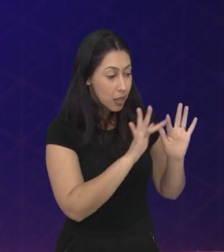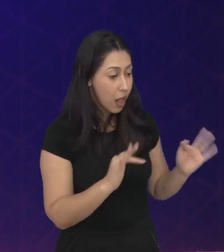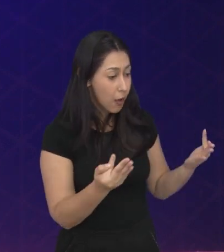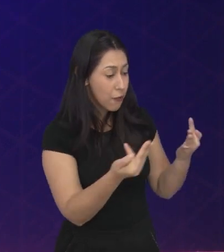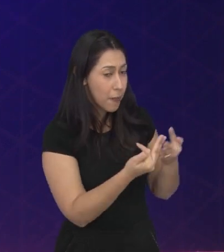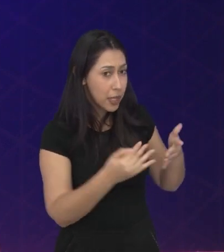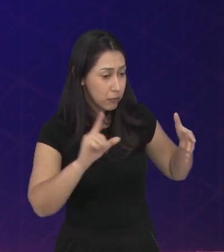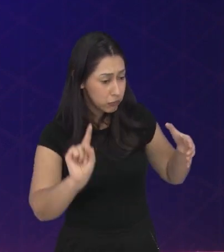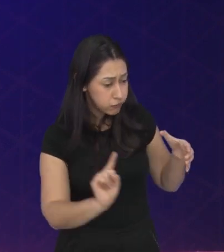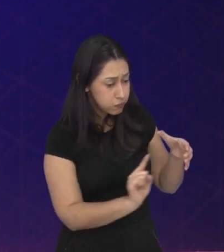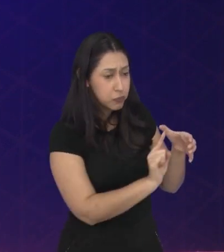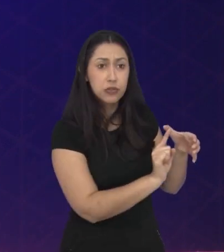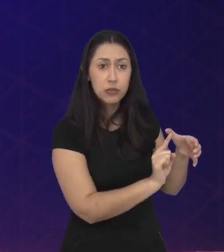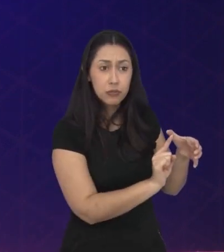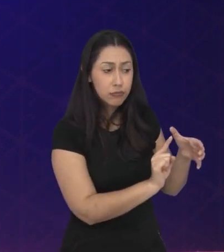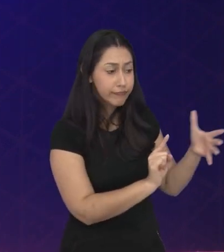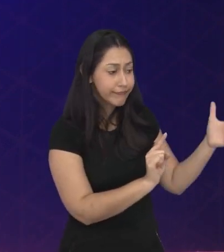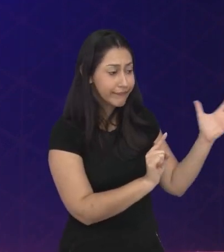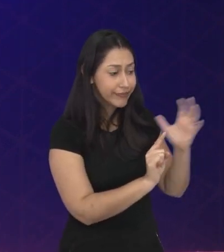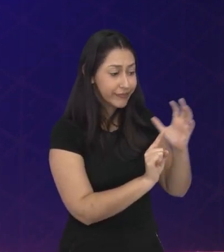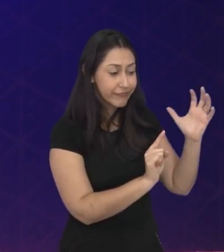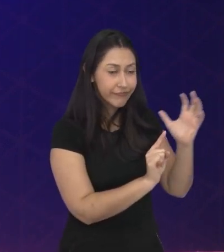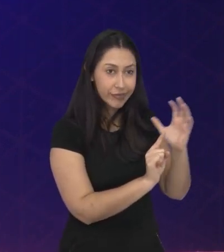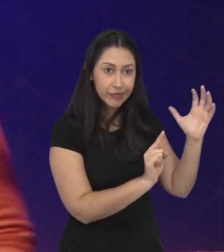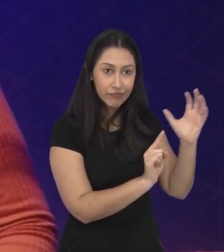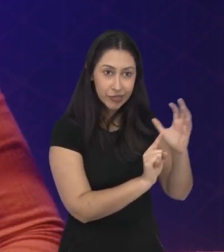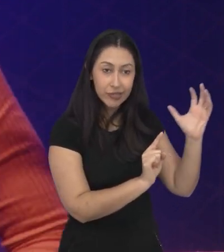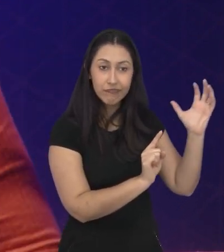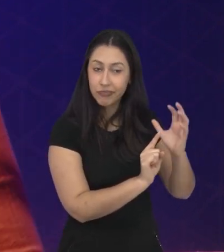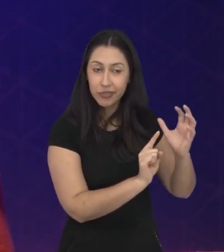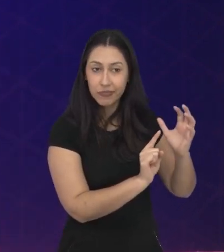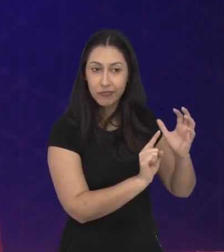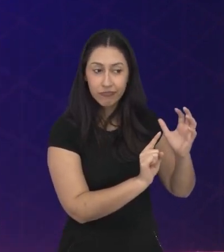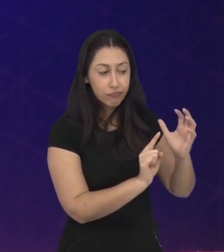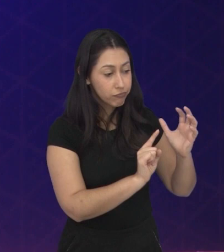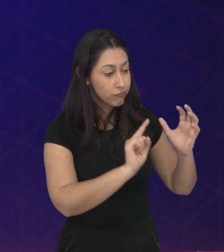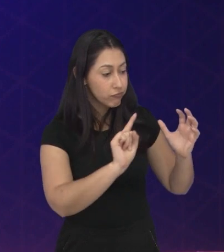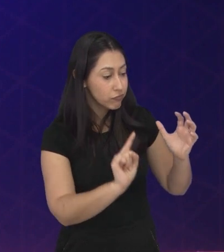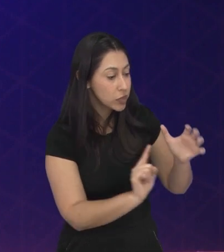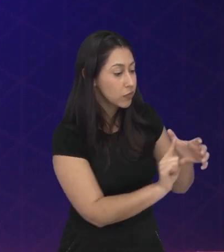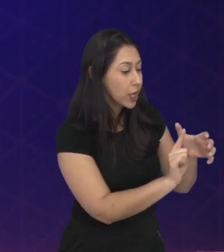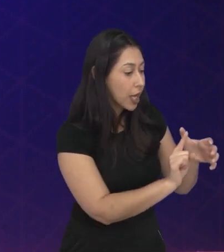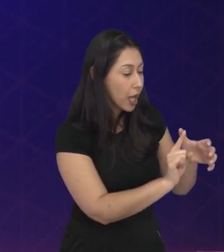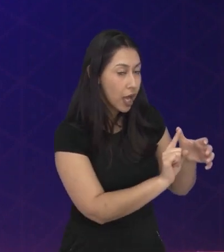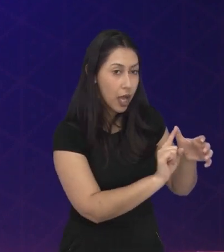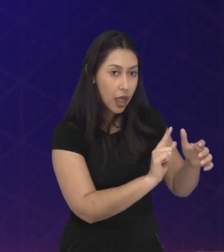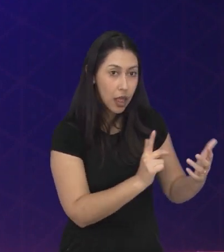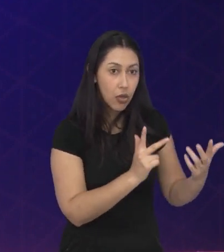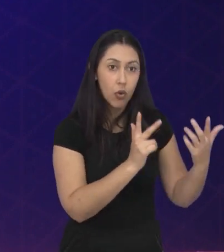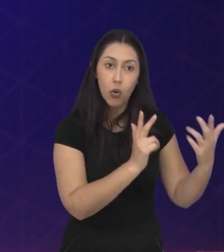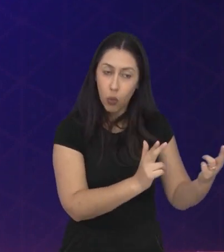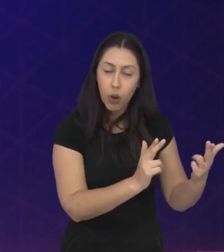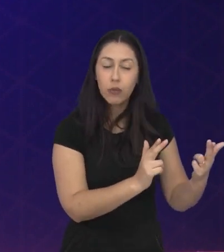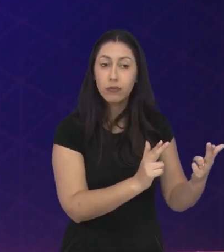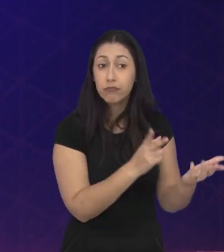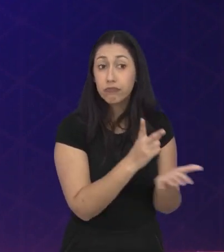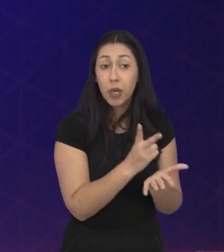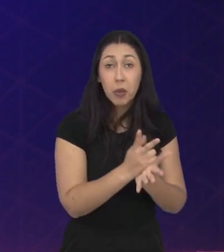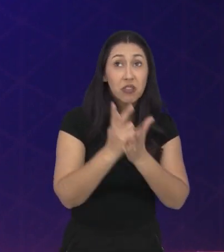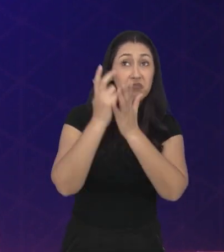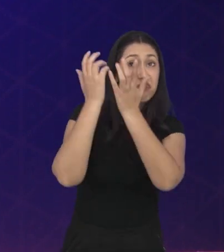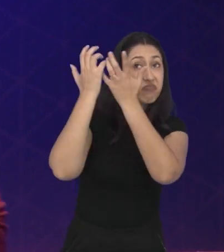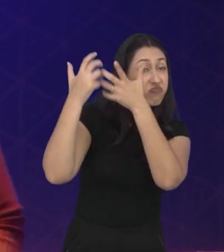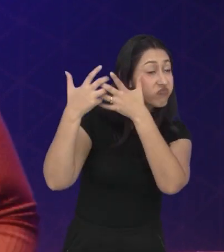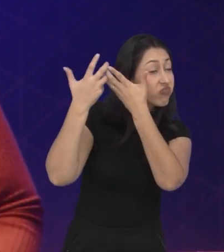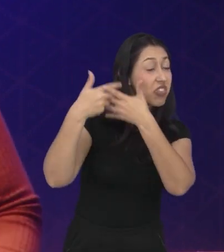dentro daquele contexto social e até mesmo cultural em que todos foram para o mesmo caminho, e daí a pessoa acaba indo até mesmo